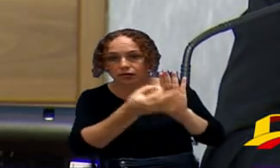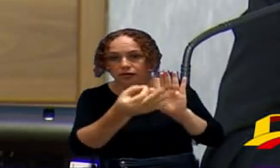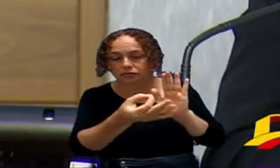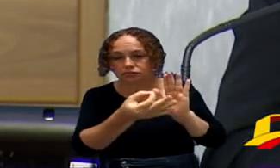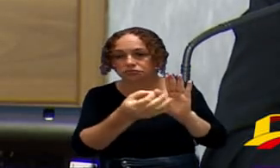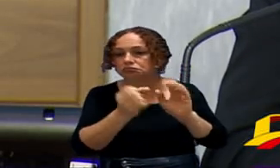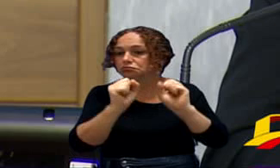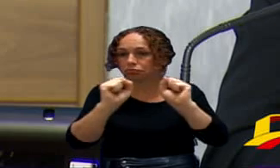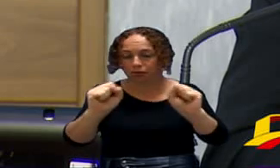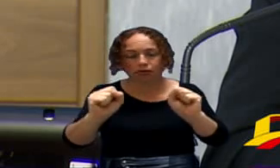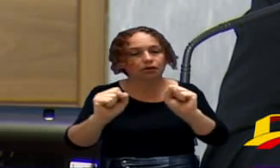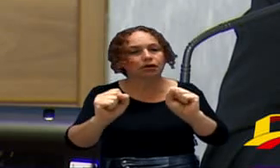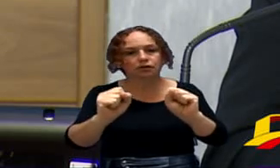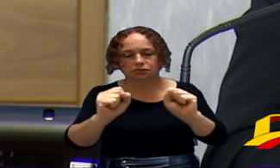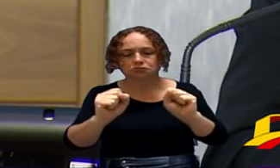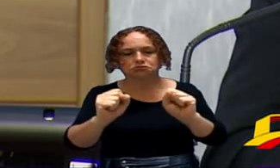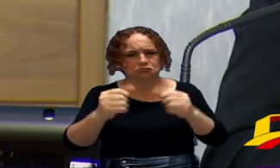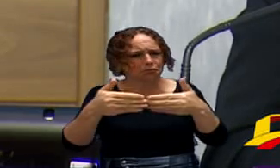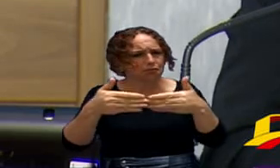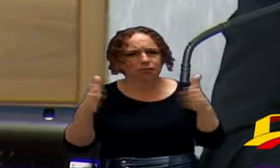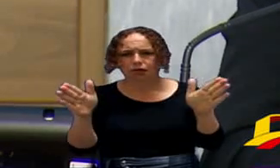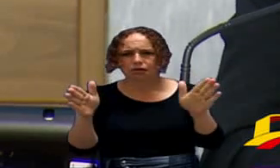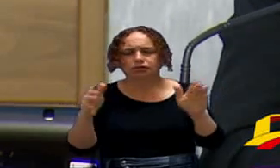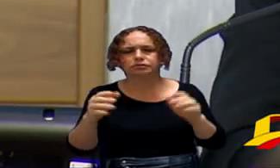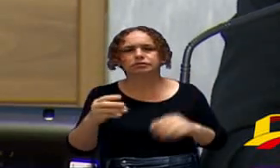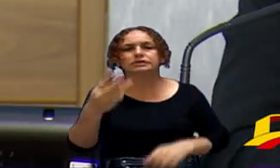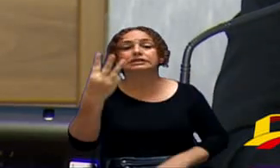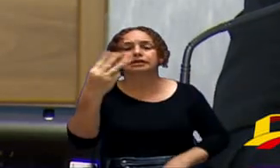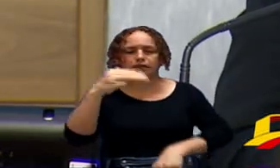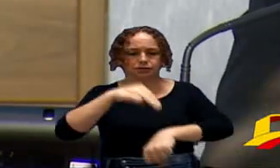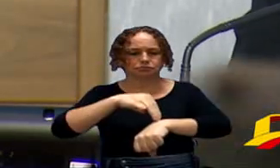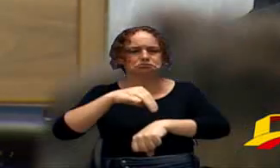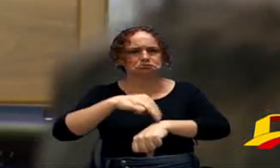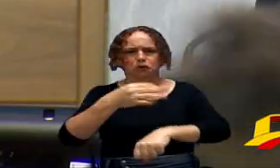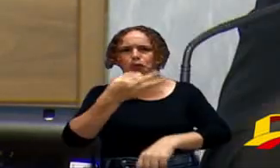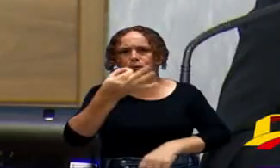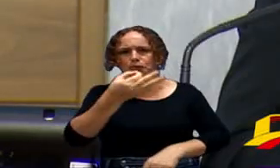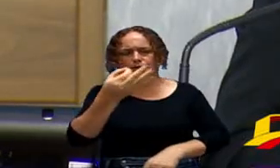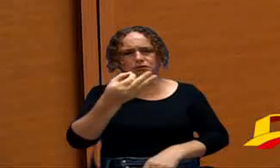a tribuna é sua. Tem os mesmos 3 minutos, aonde você quiser.